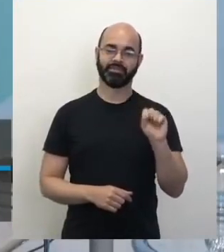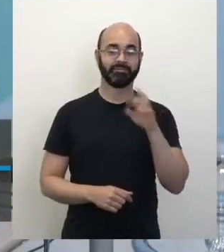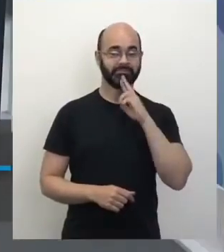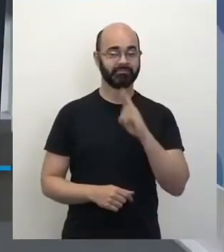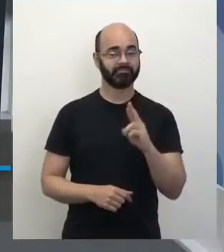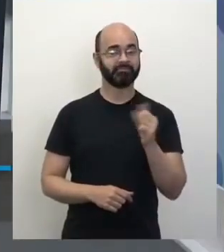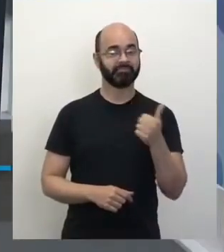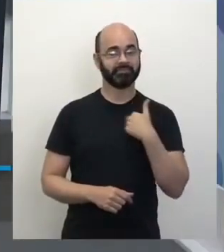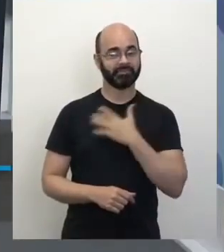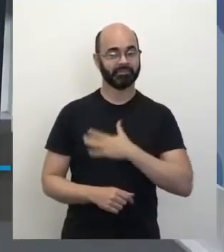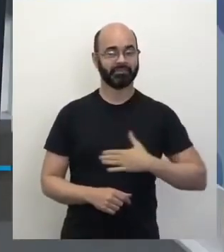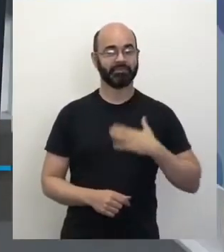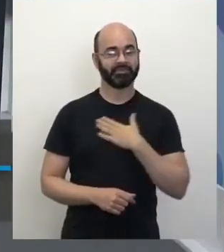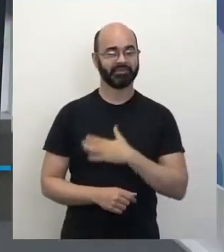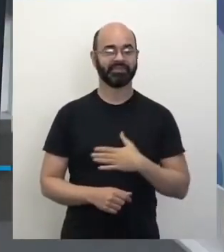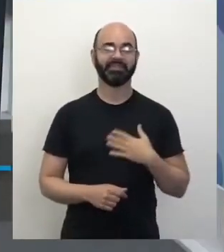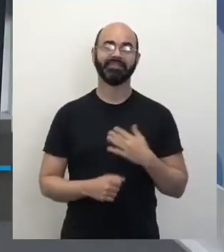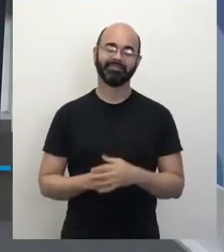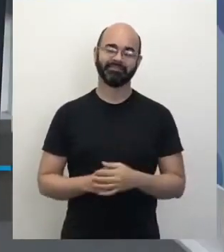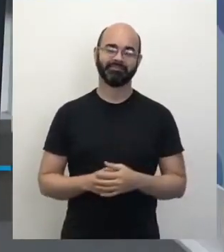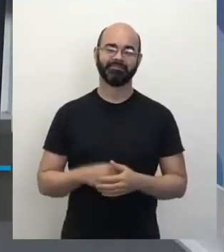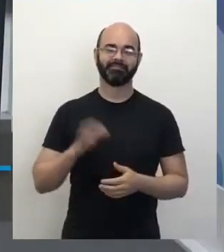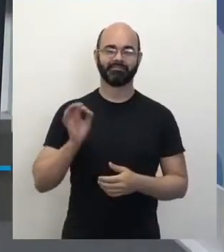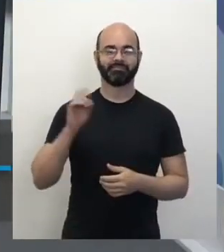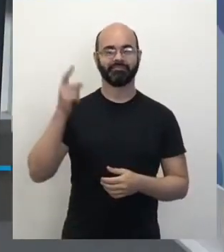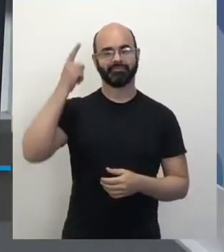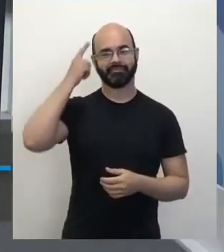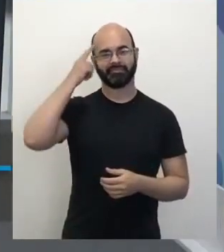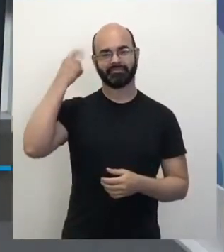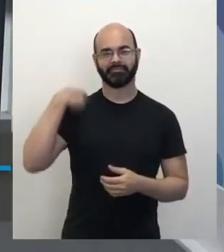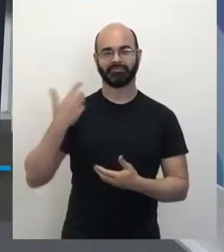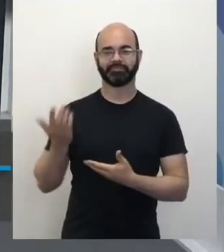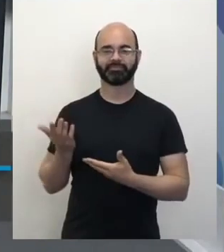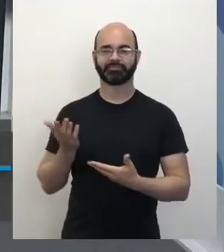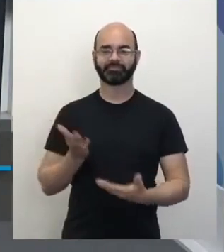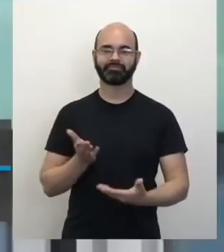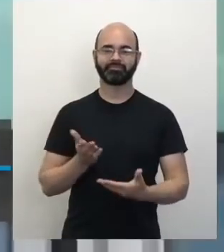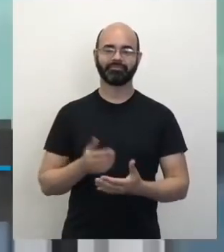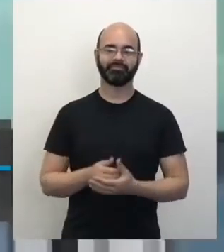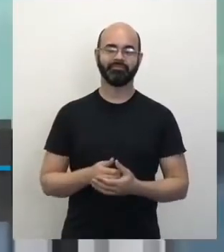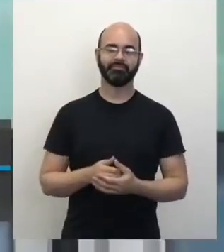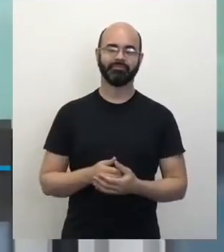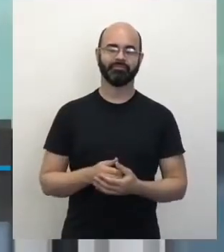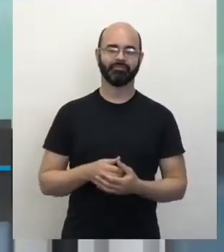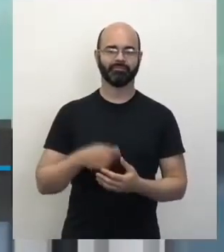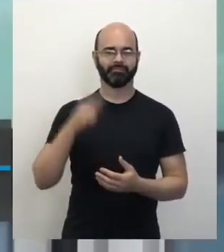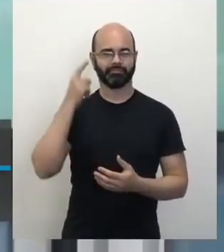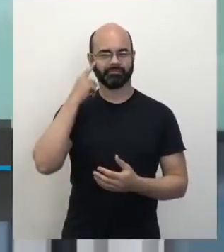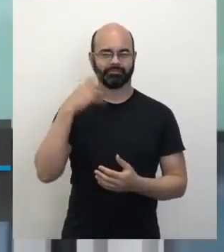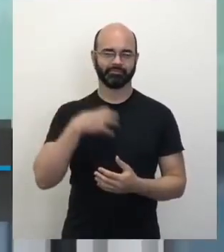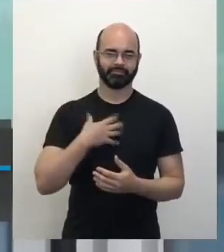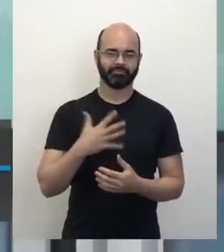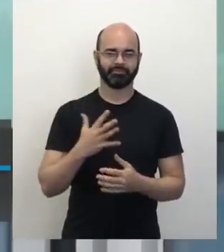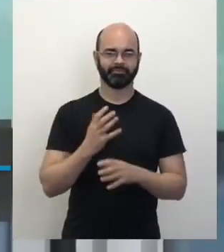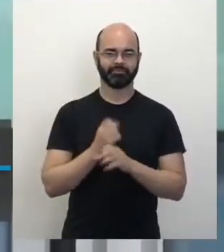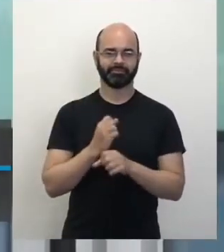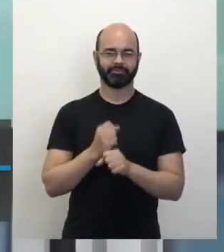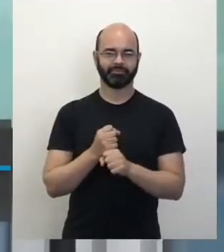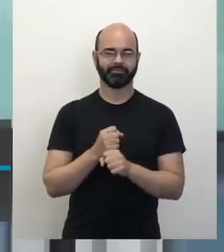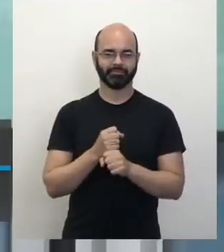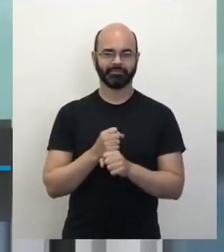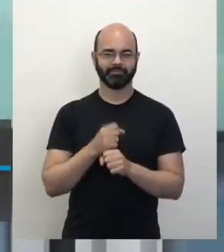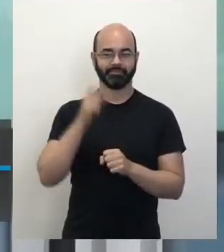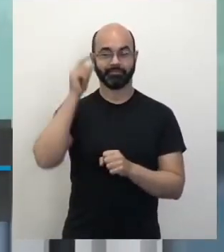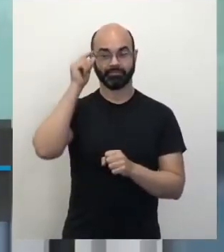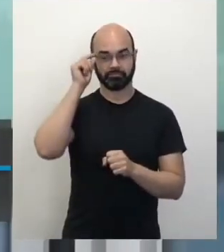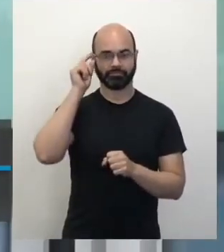aqui, viu? É essa ideia mesmo. Então, a ideia que eu quero trazer para vocês é essa ideia desse cálculo, né, que a gente consegue fazer